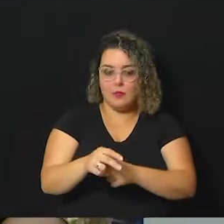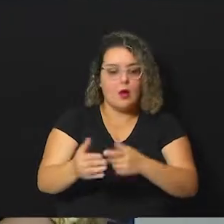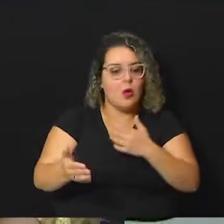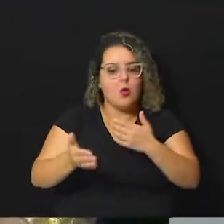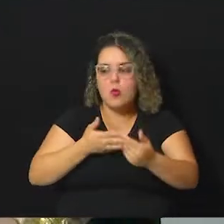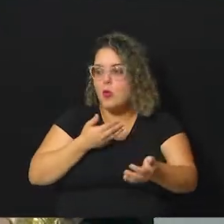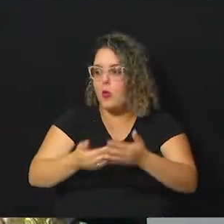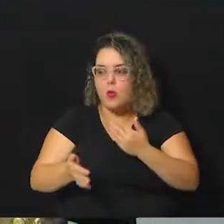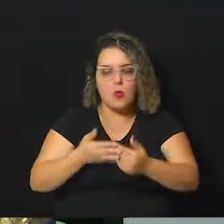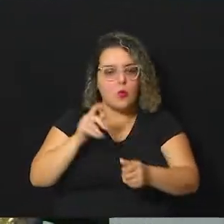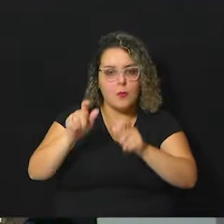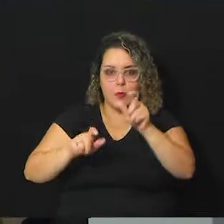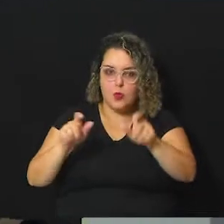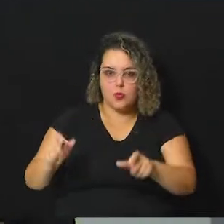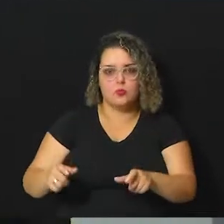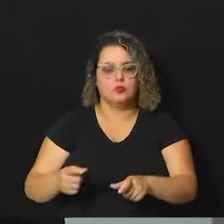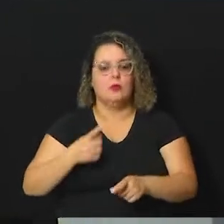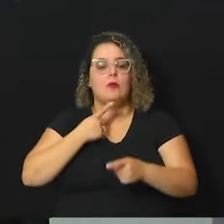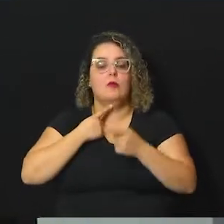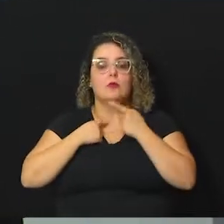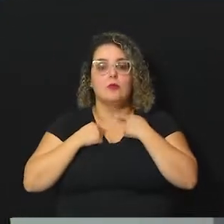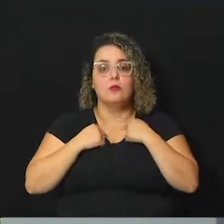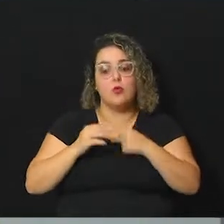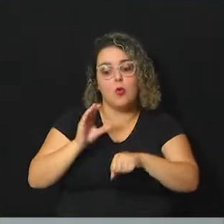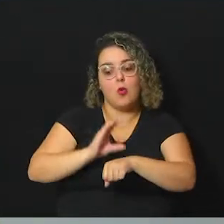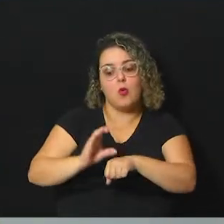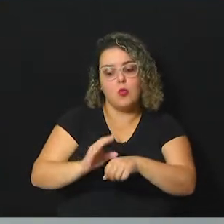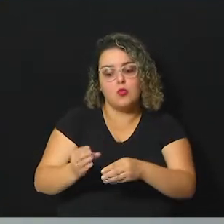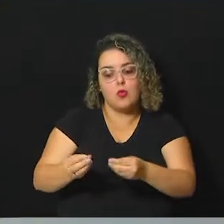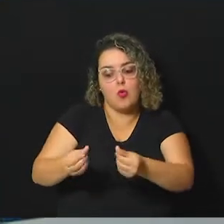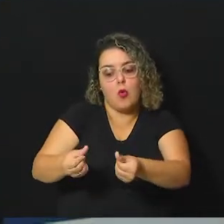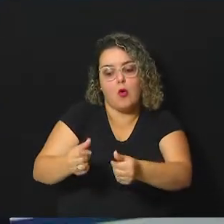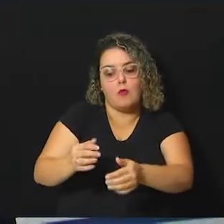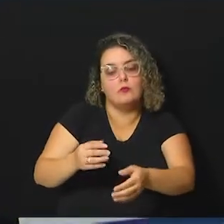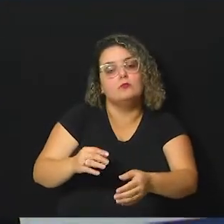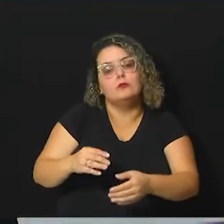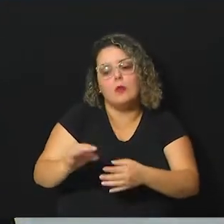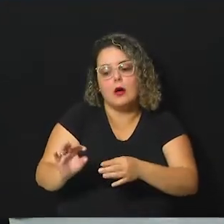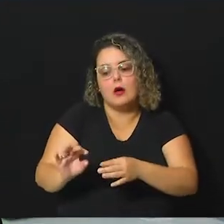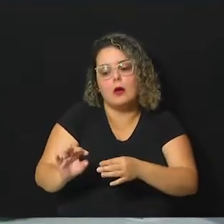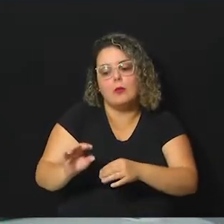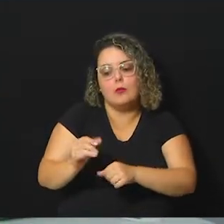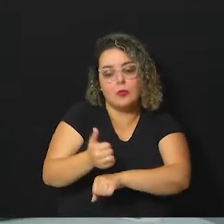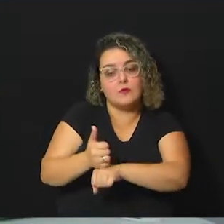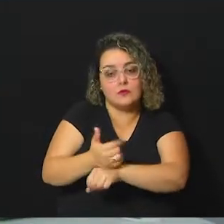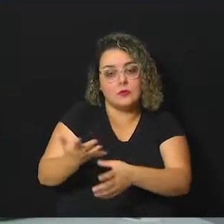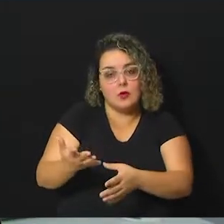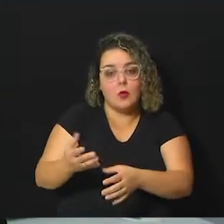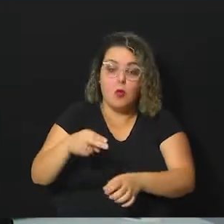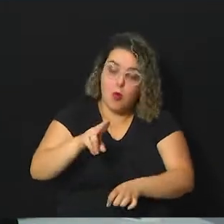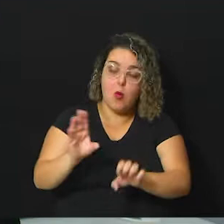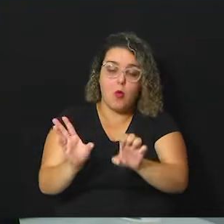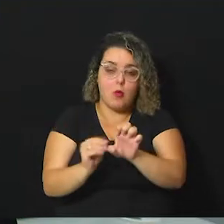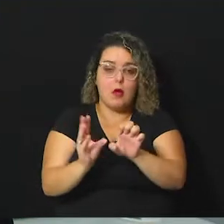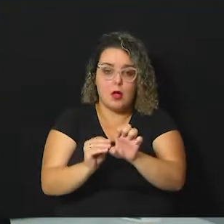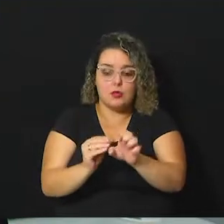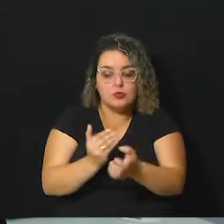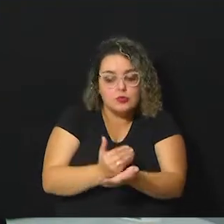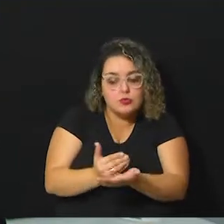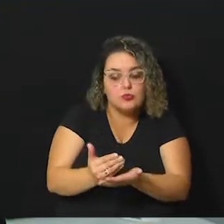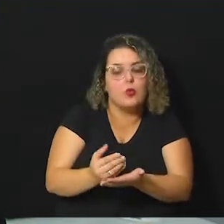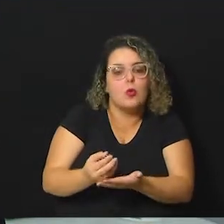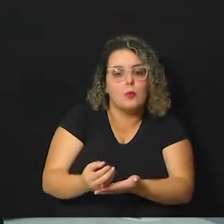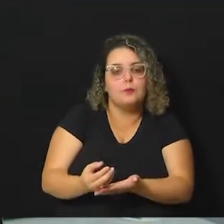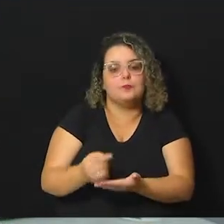Qualquer pessoa que tiver interesse em fazer curso de qualificação profissional ou EJA, anos iniciais, poderão se